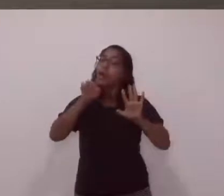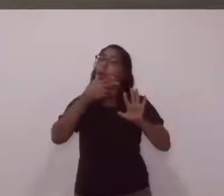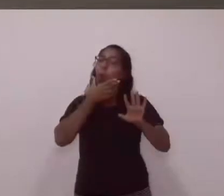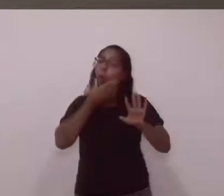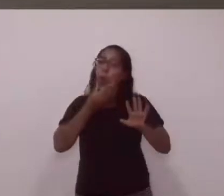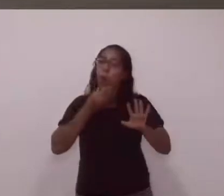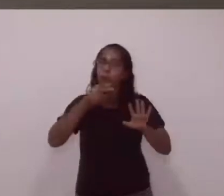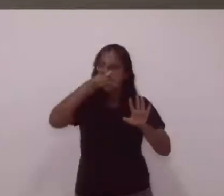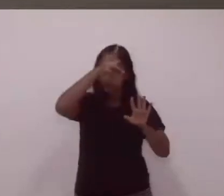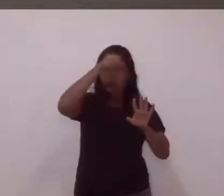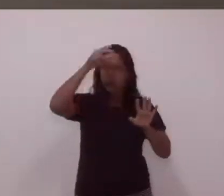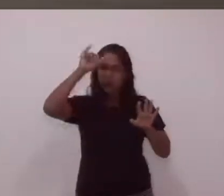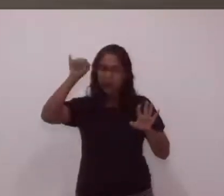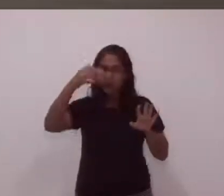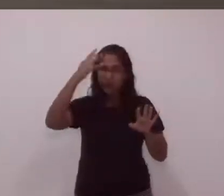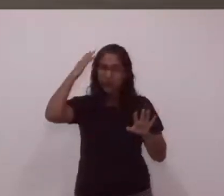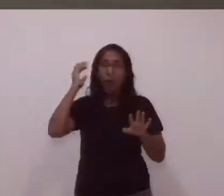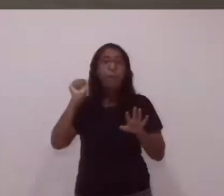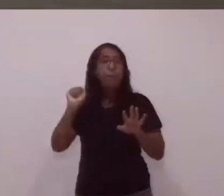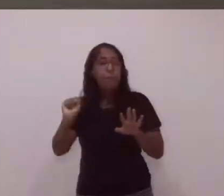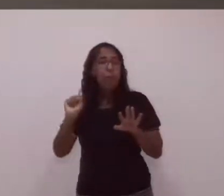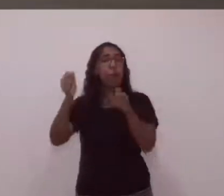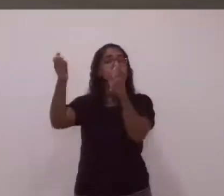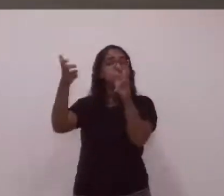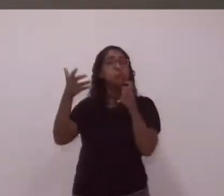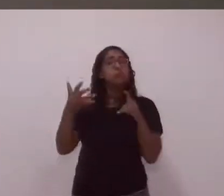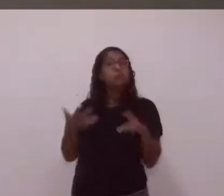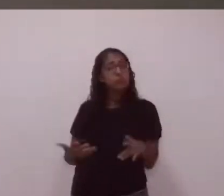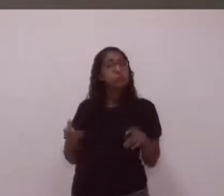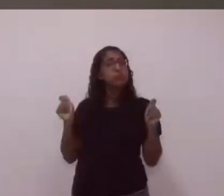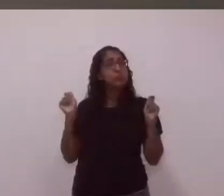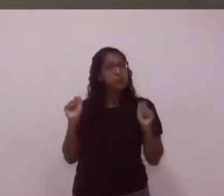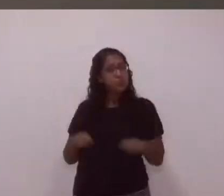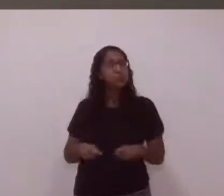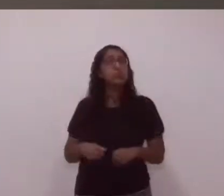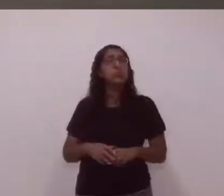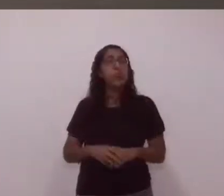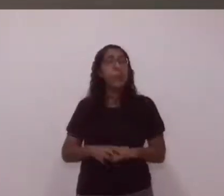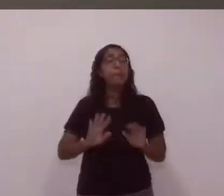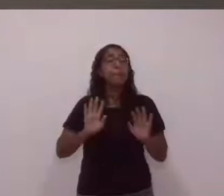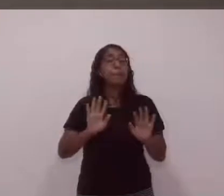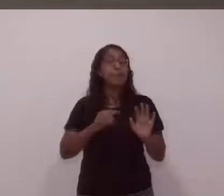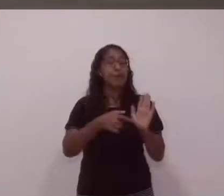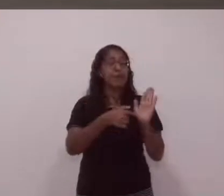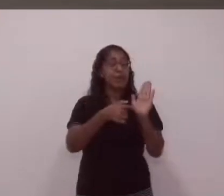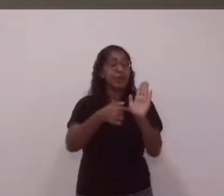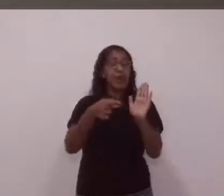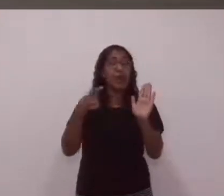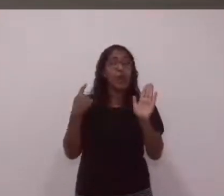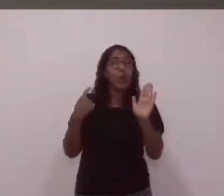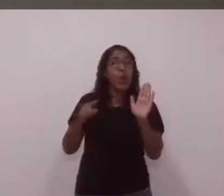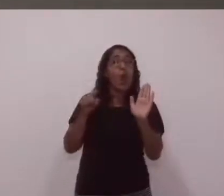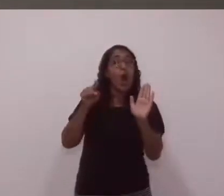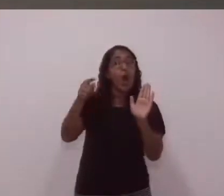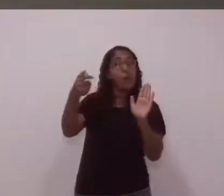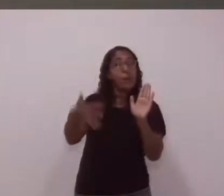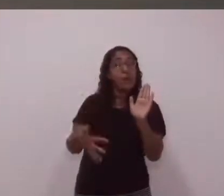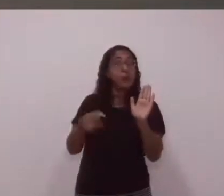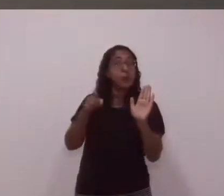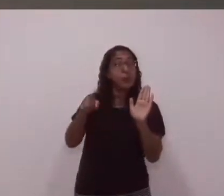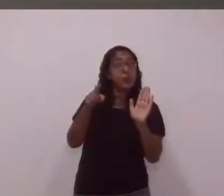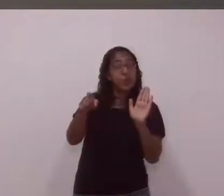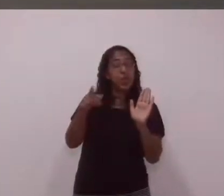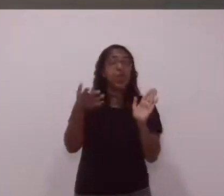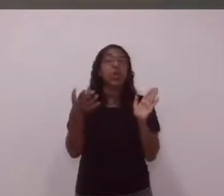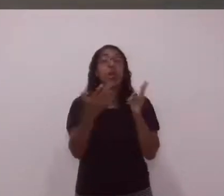porque para mim é muito claro e muito grave quando ele é acusado de desleixo quando ele é acusado de uma flagrante culpa